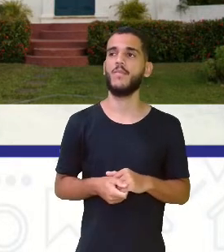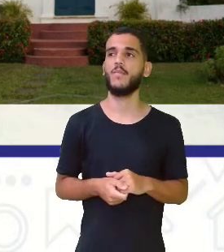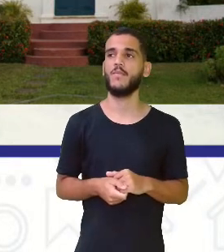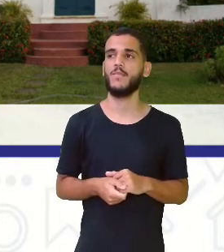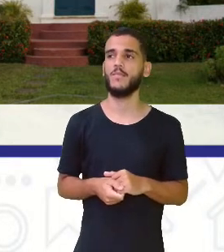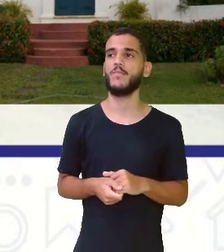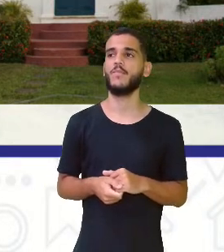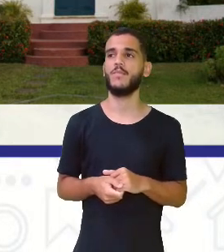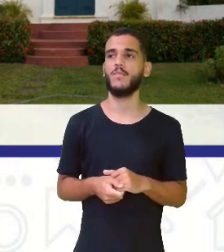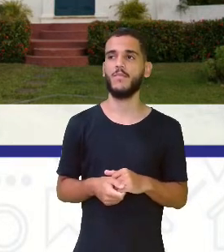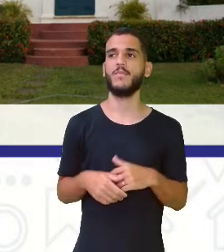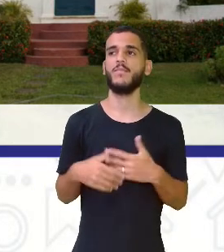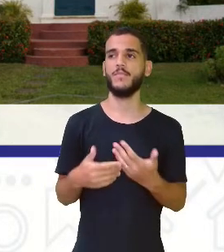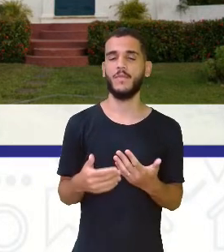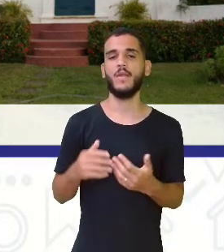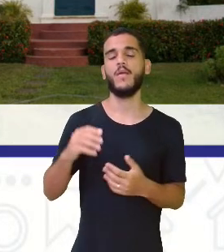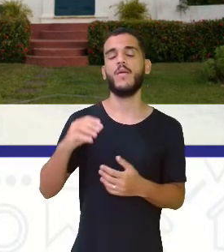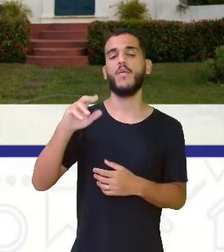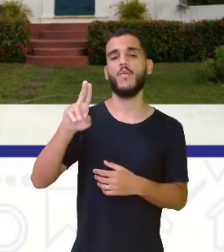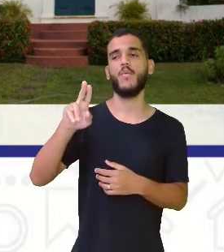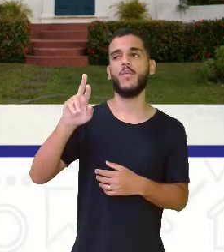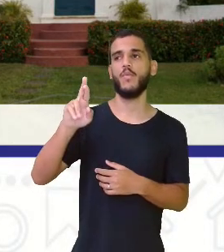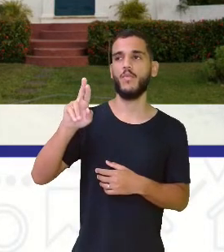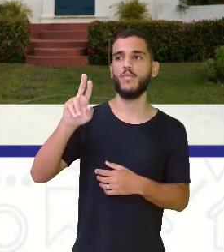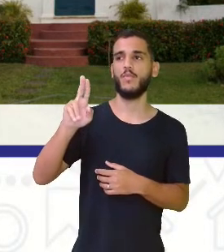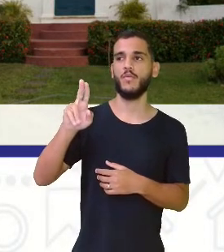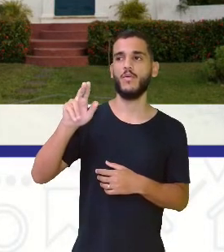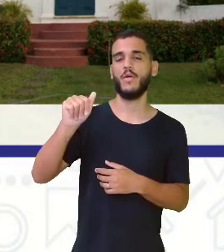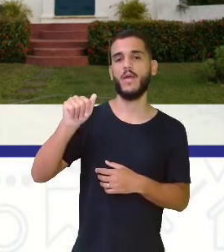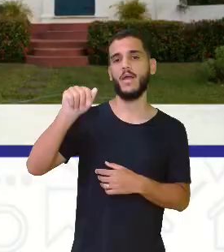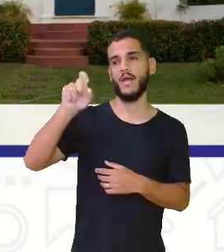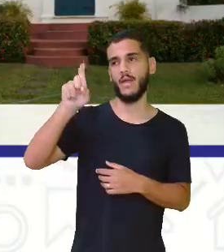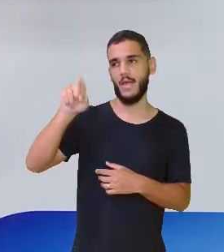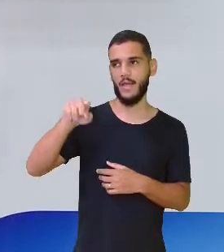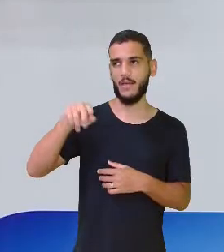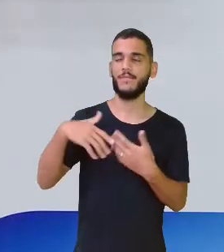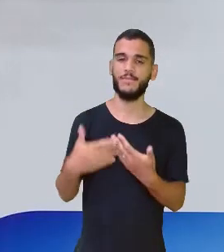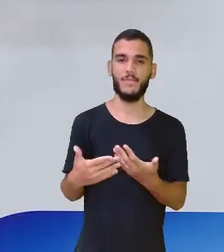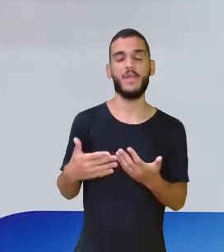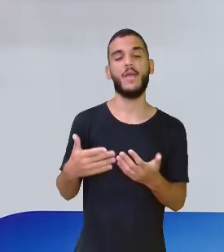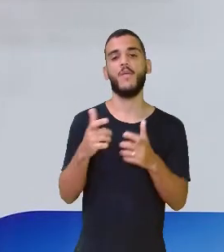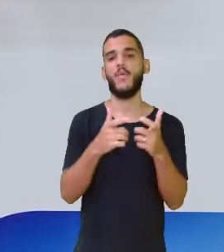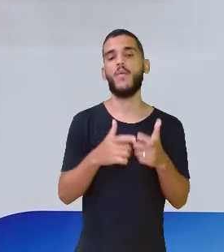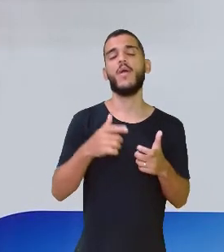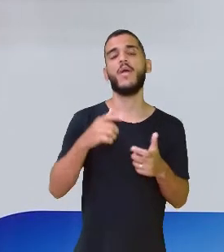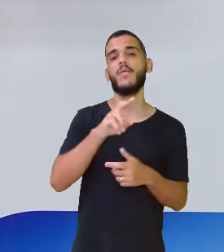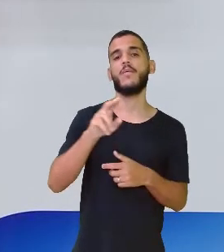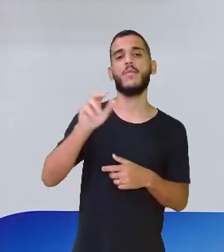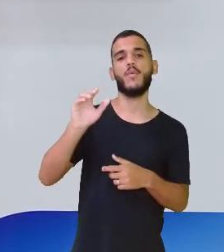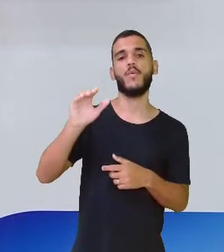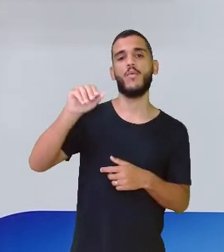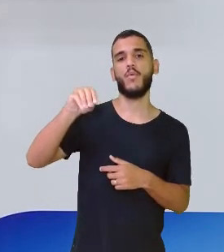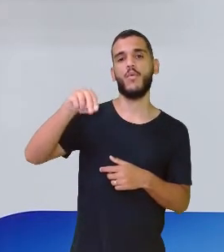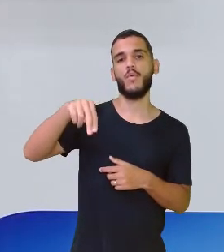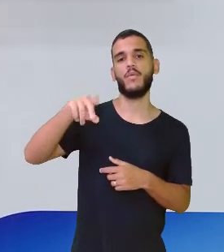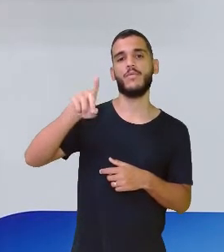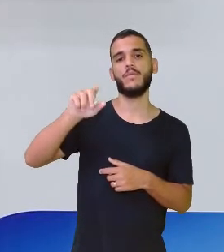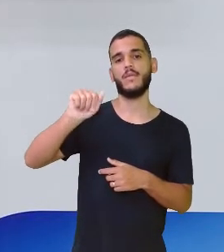é o engenho de Condado, né, Pernambuco. Condado, na verdade, é um distrito próximo, né, do município ali